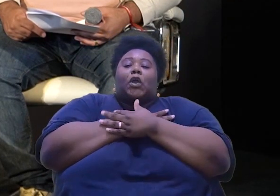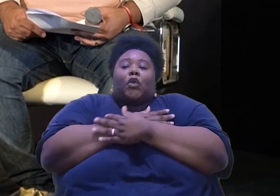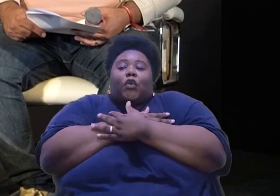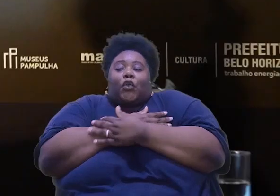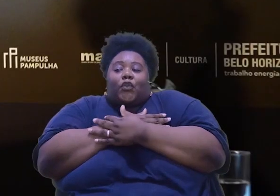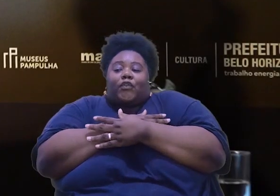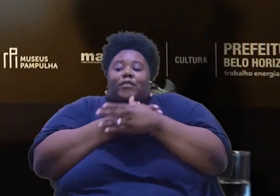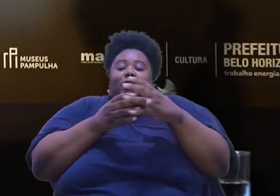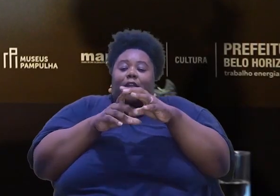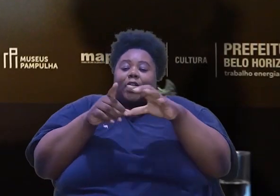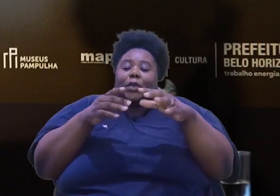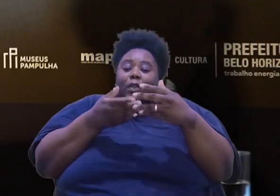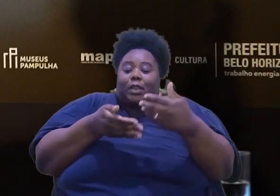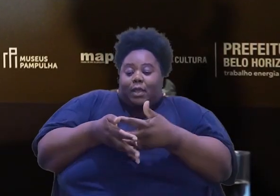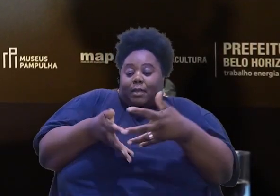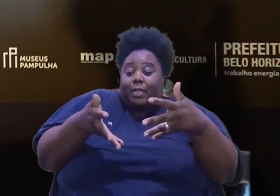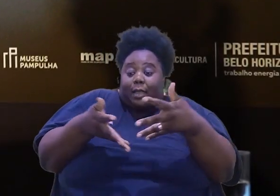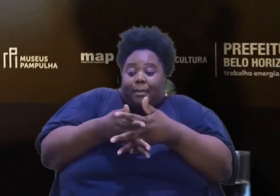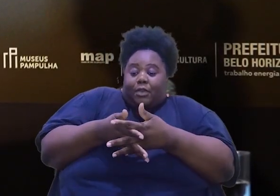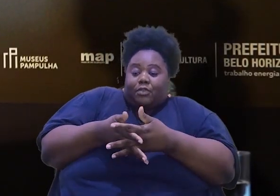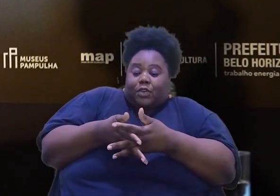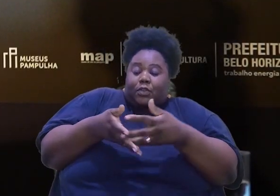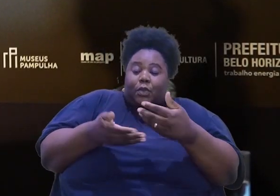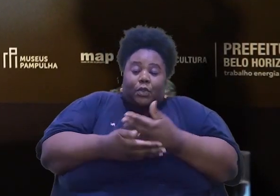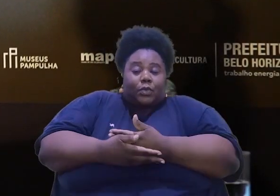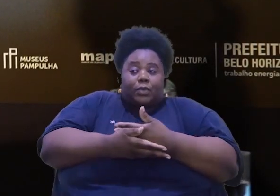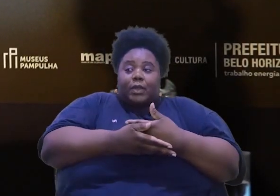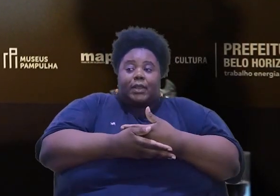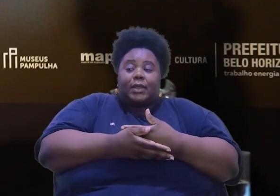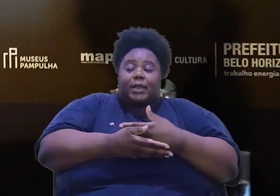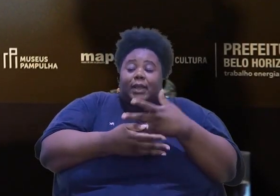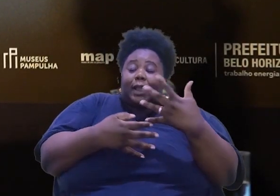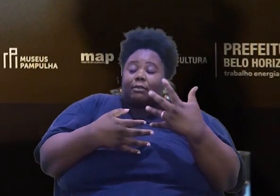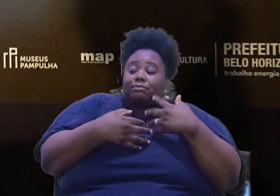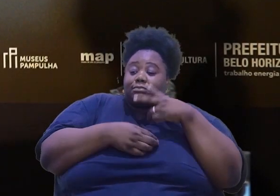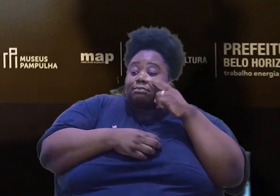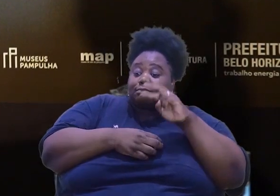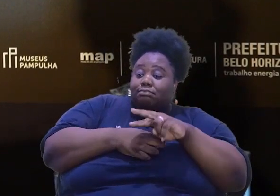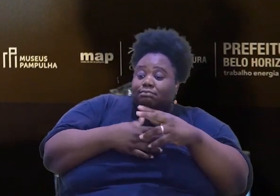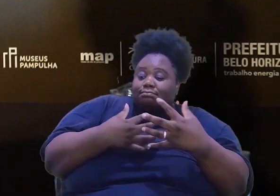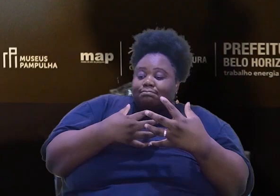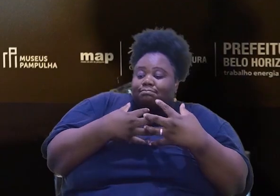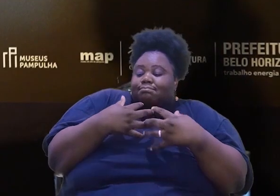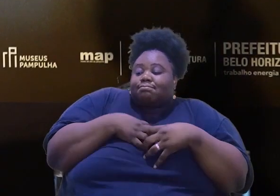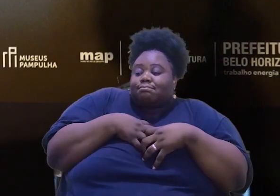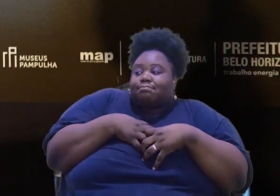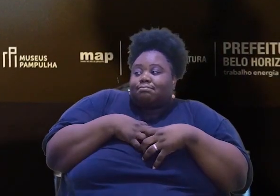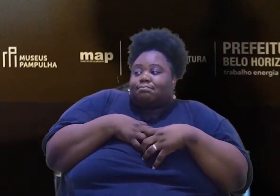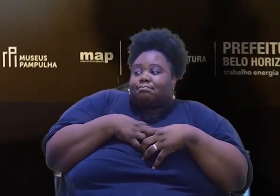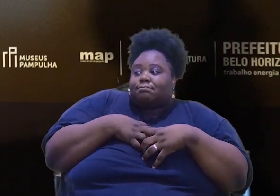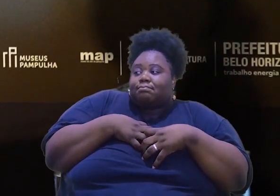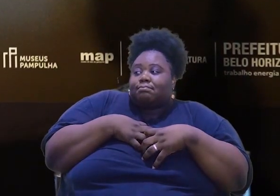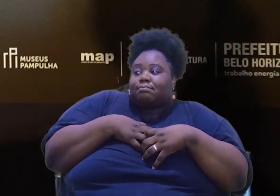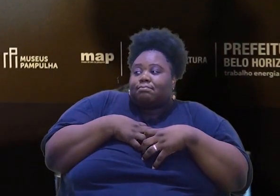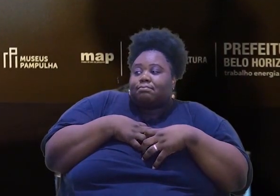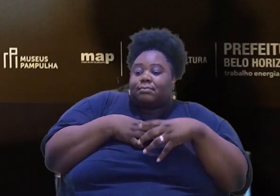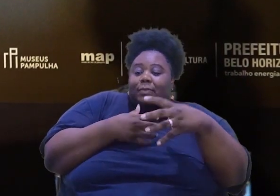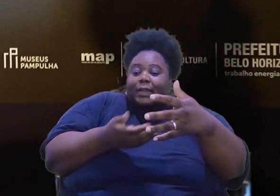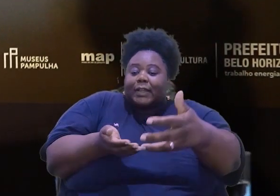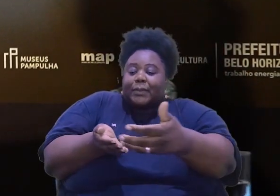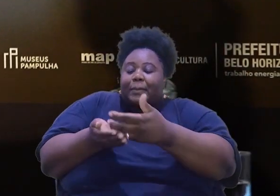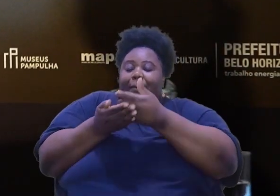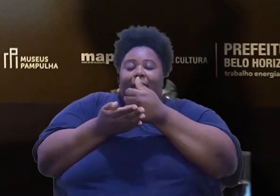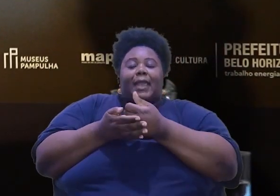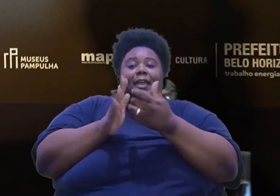Jesus peladinho, né? E ele se internece tanto pelo menino Jesus que ele pega a imagem de menino